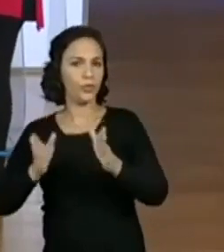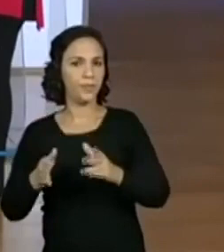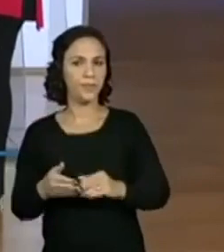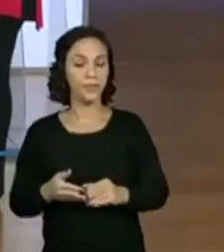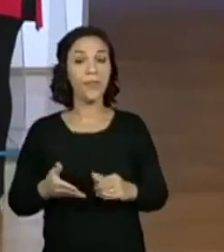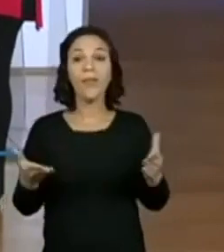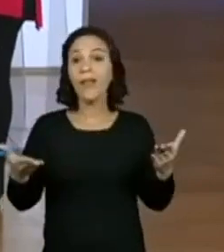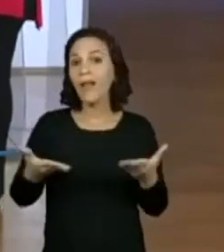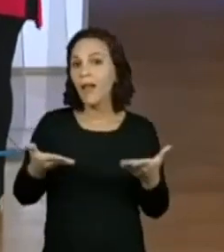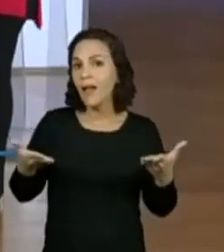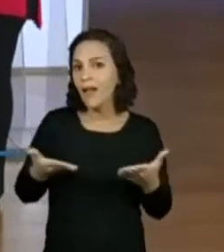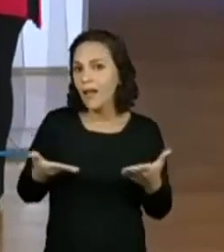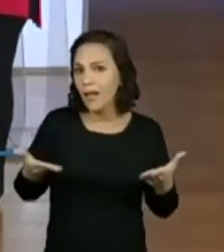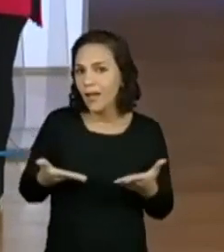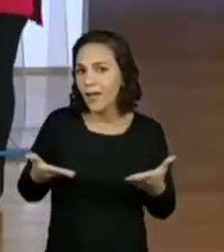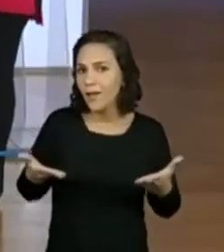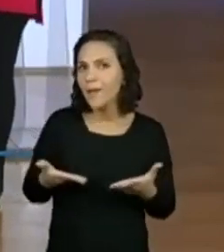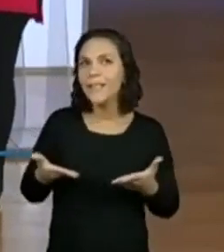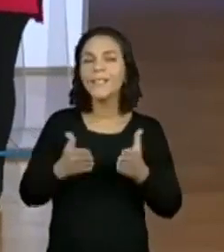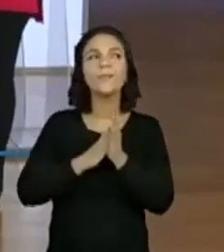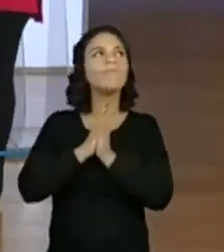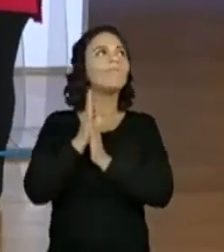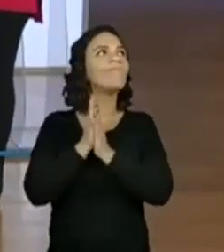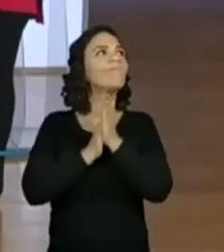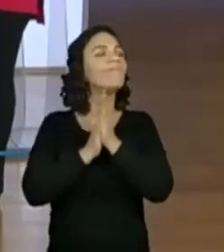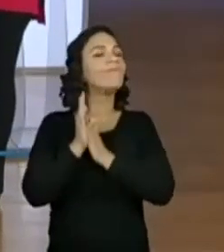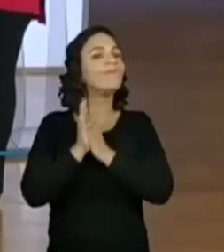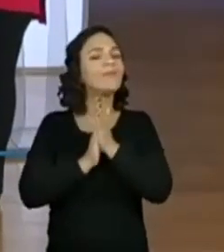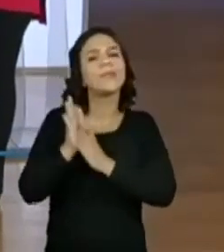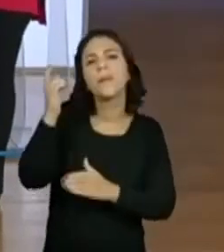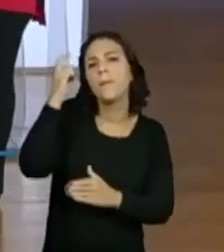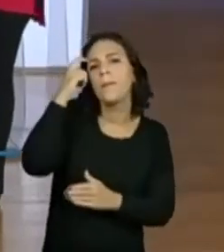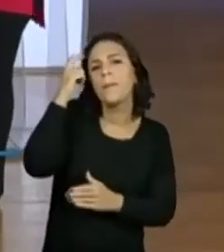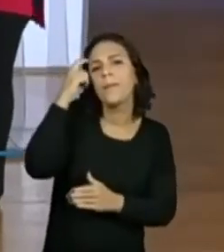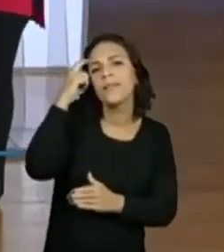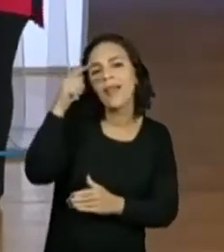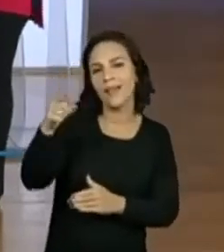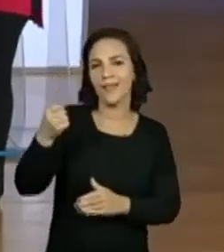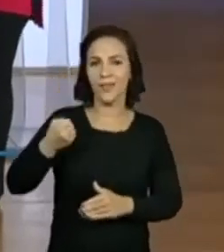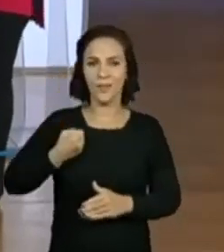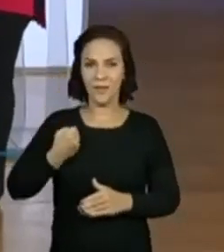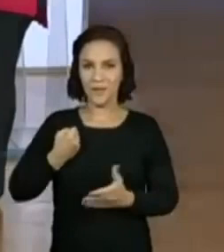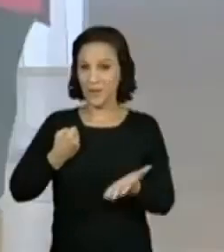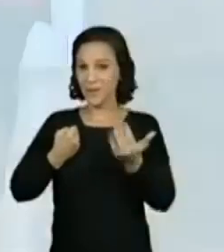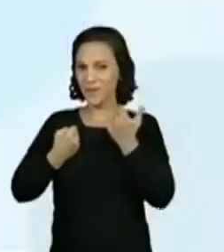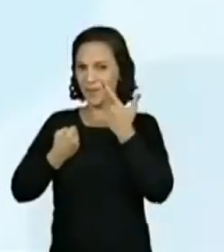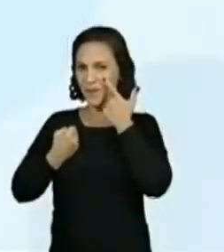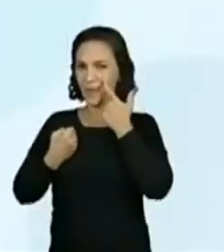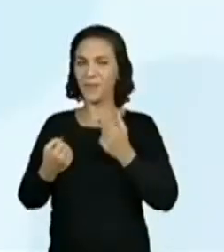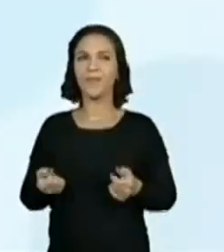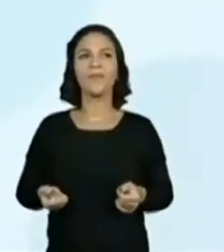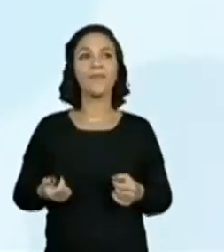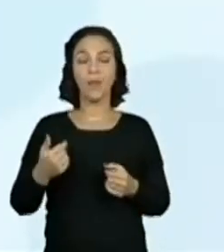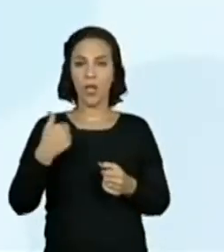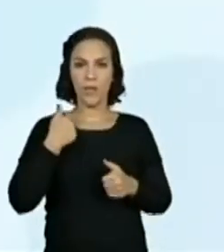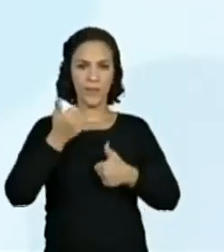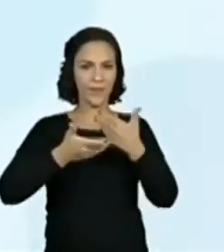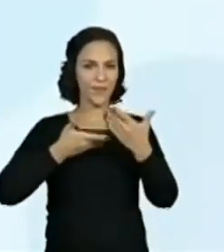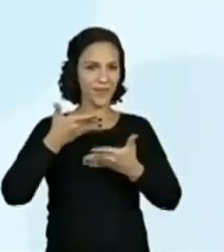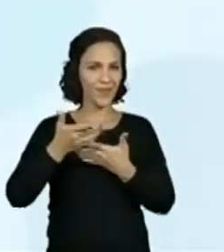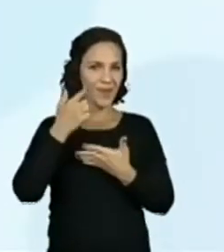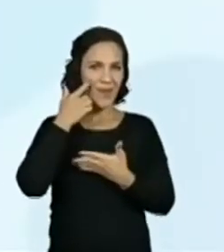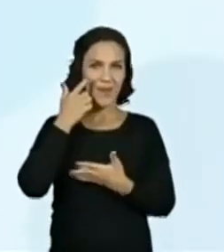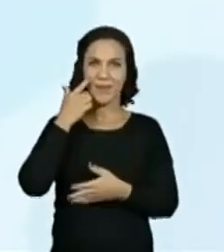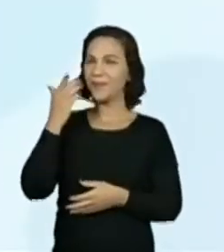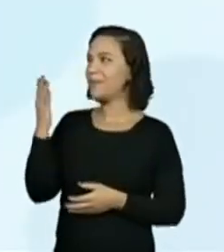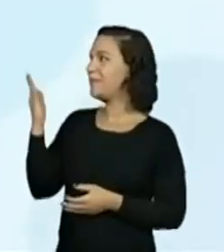e agora nós vamos pensar aí um pouquinho sobre os números. Vamos ler aqui comigo? Olha só, temos